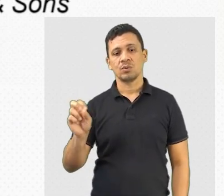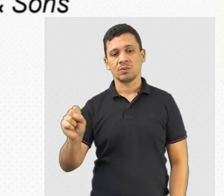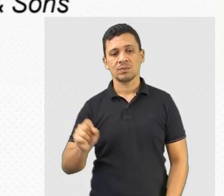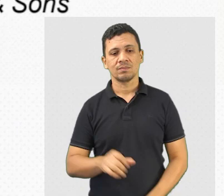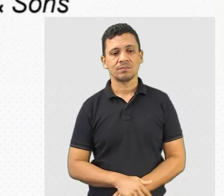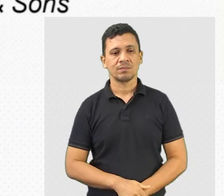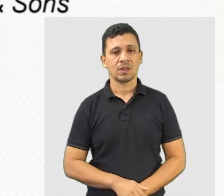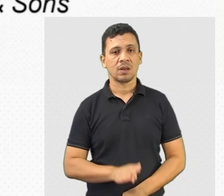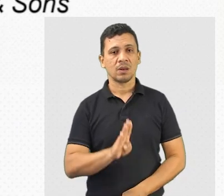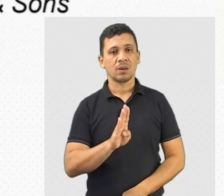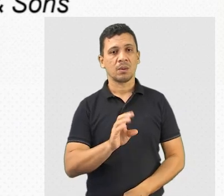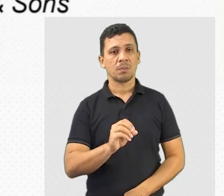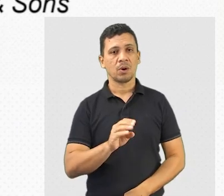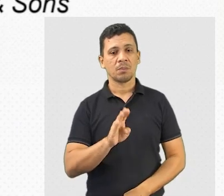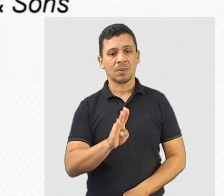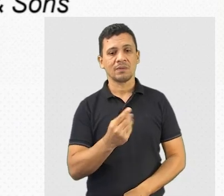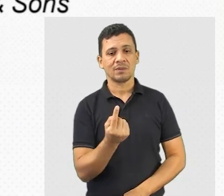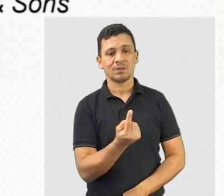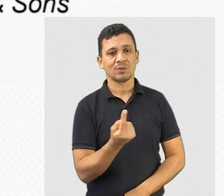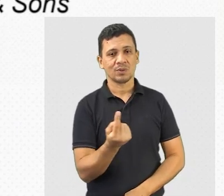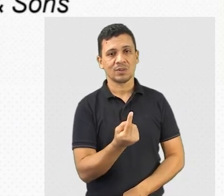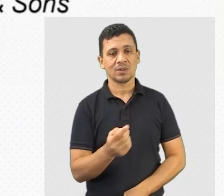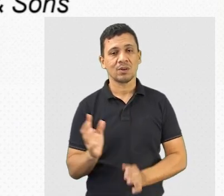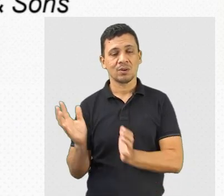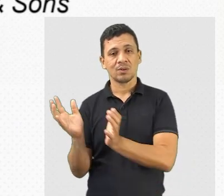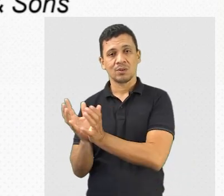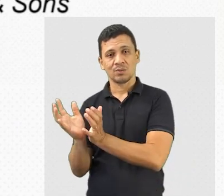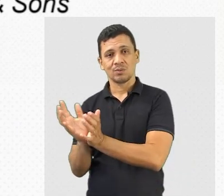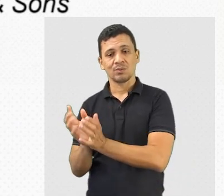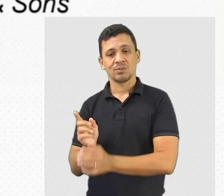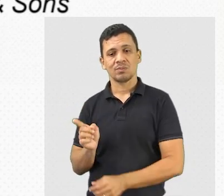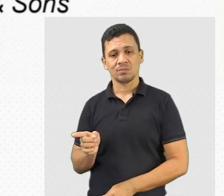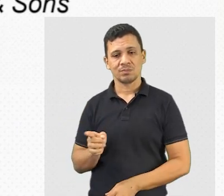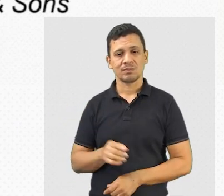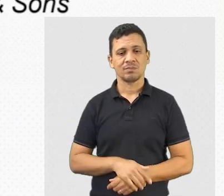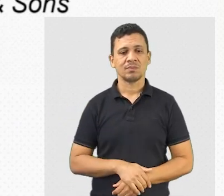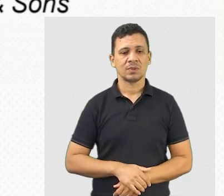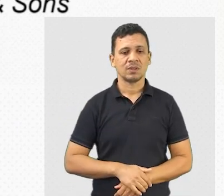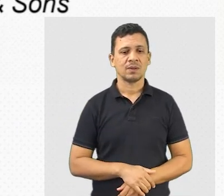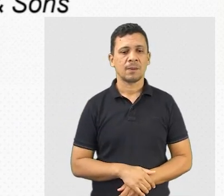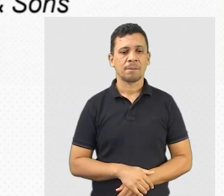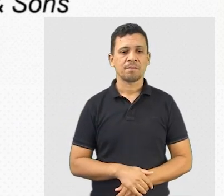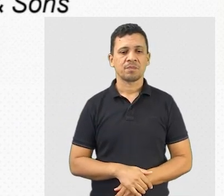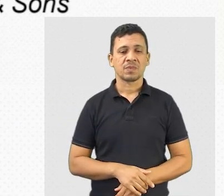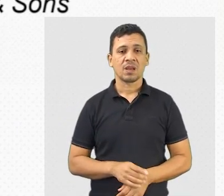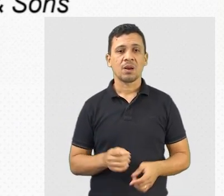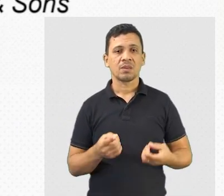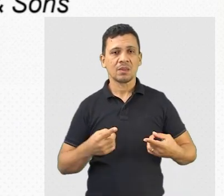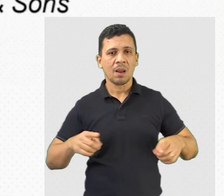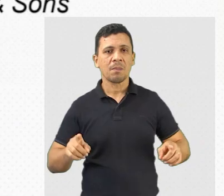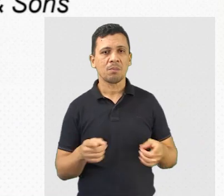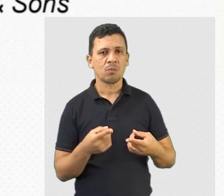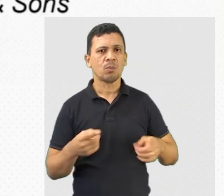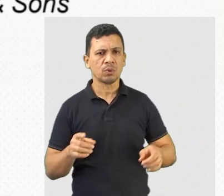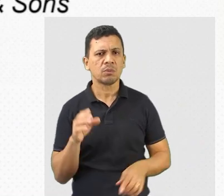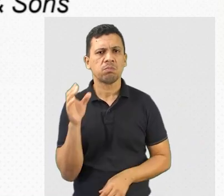Marley sozinho e Bob Marley quando fez parte do grupo. Tem as músicas electronic, ou você